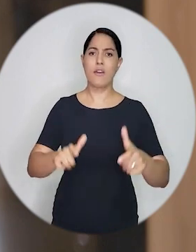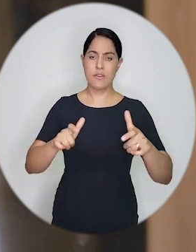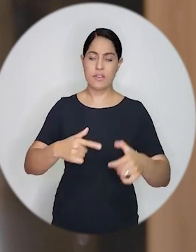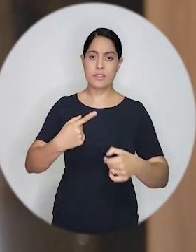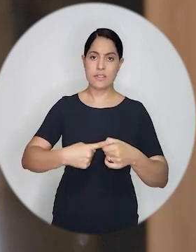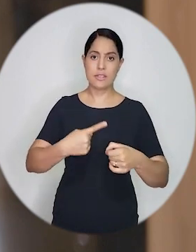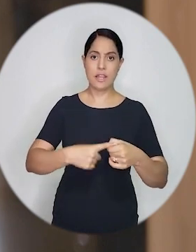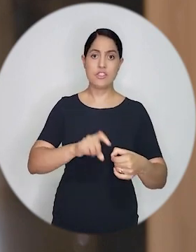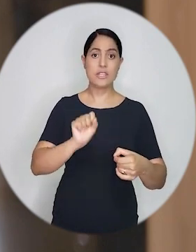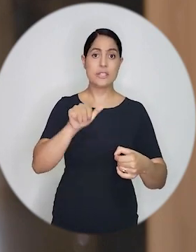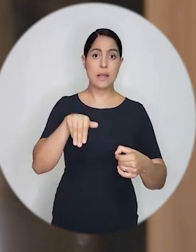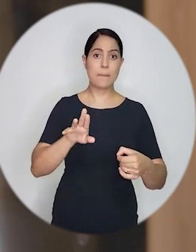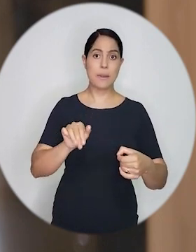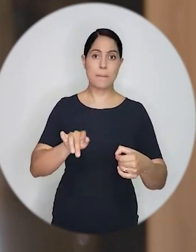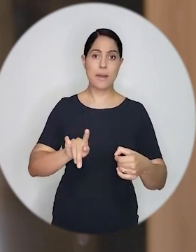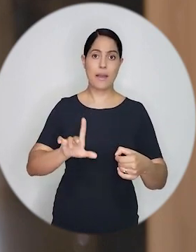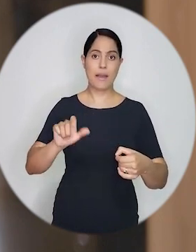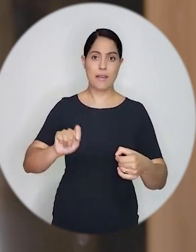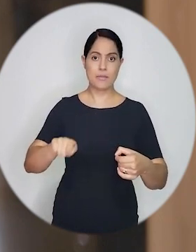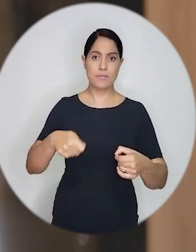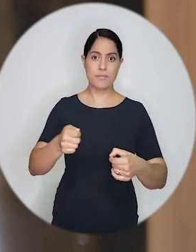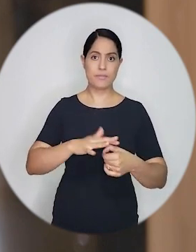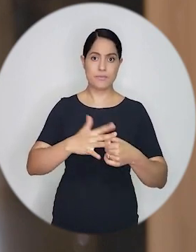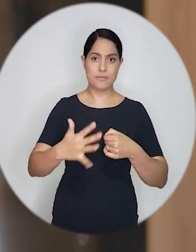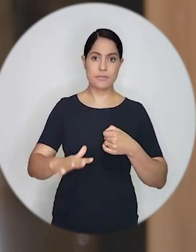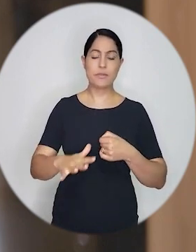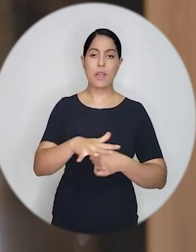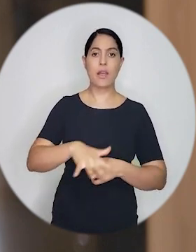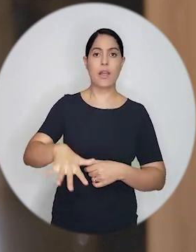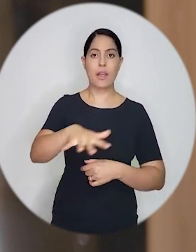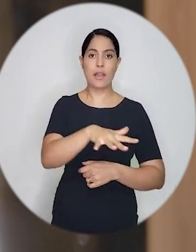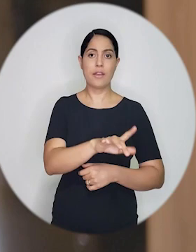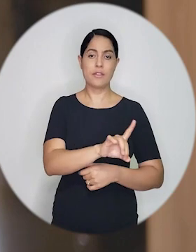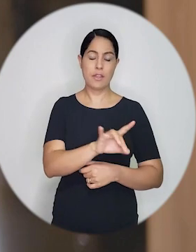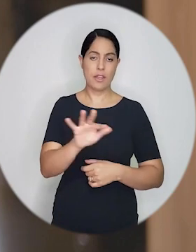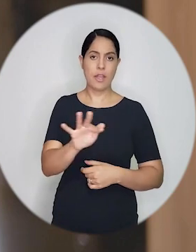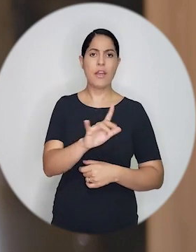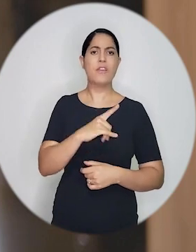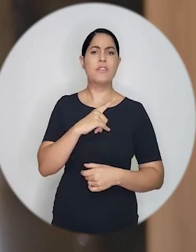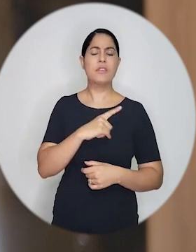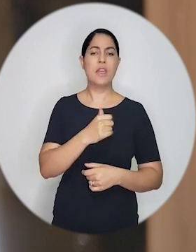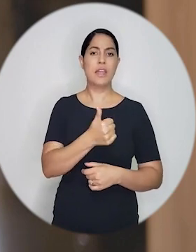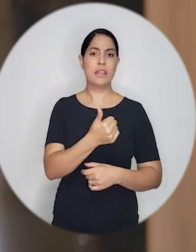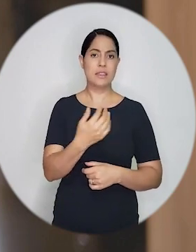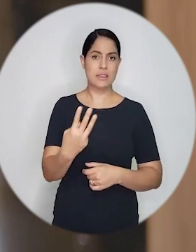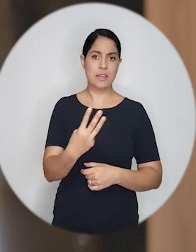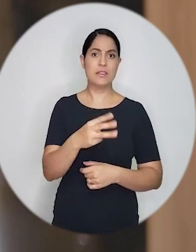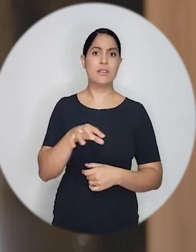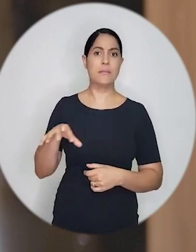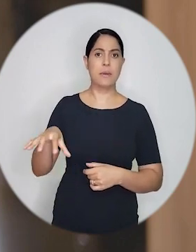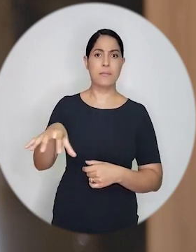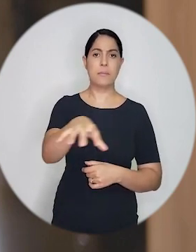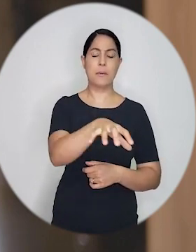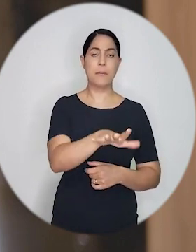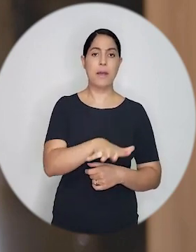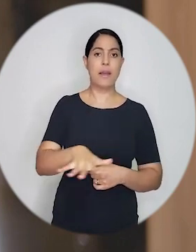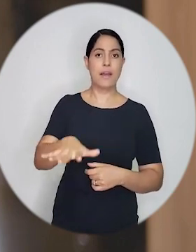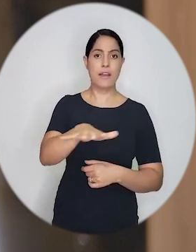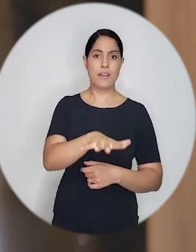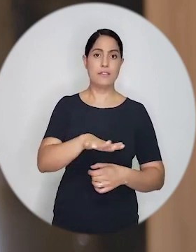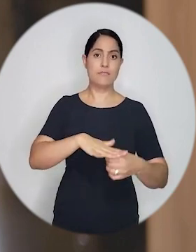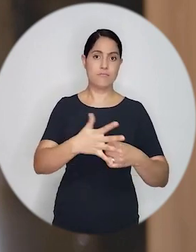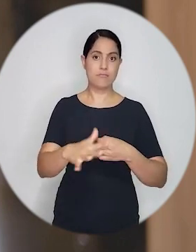Simonetti, inaugurou a nova subseção de Samambaia, região administrativa do Distrito Federal. O DF tem 13 subseções com mais